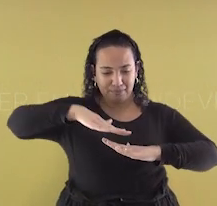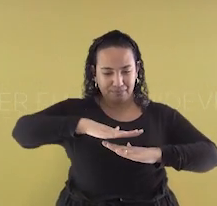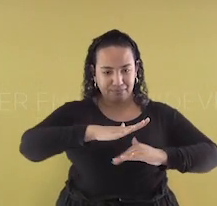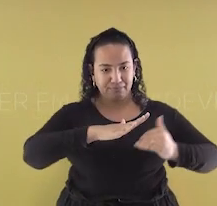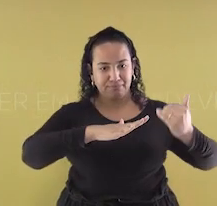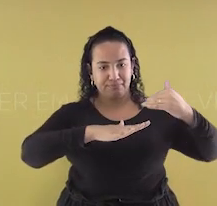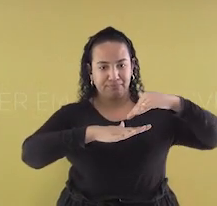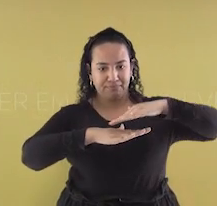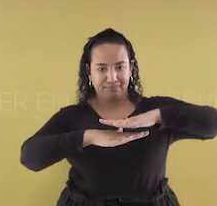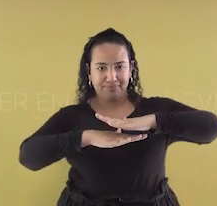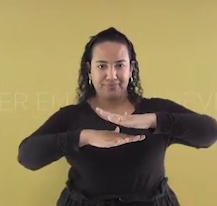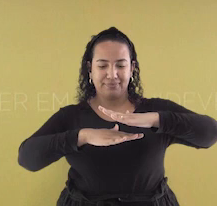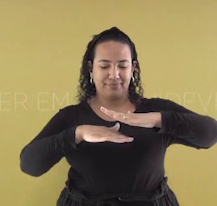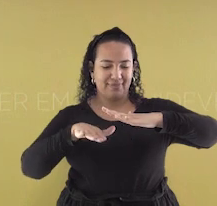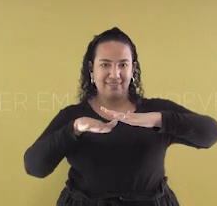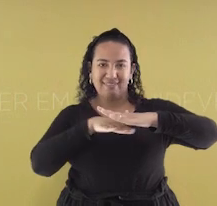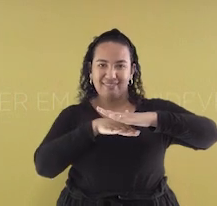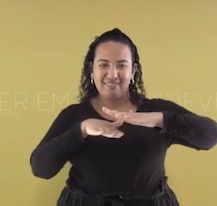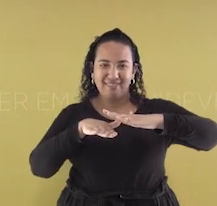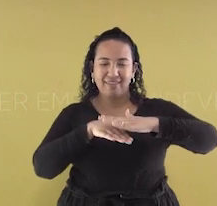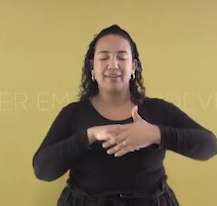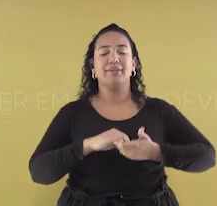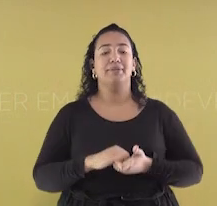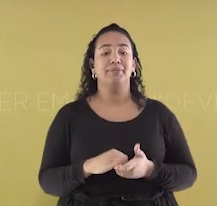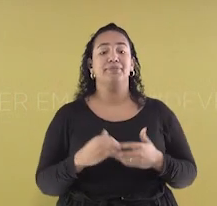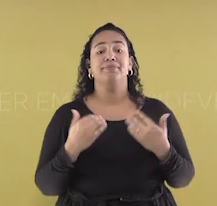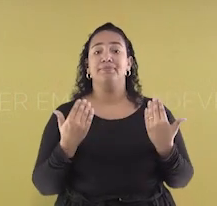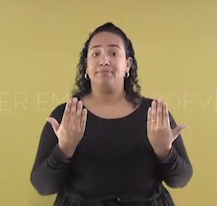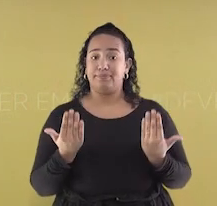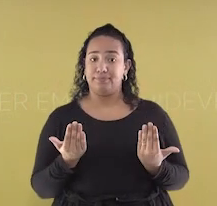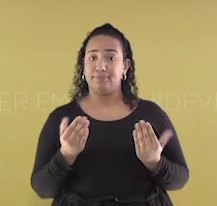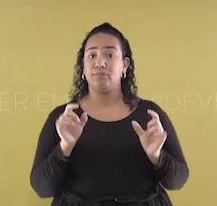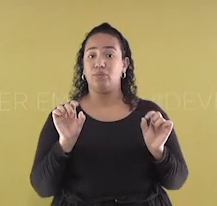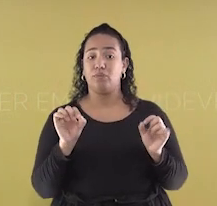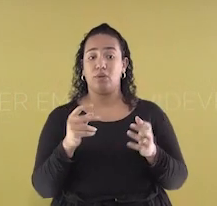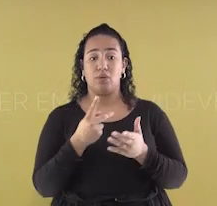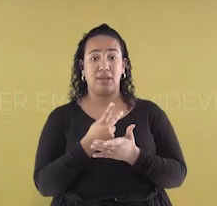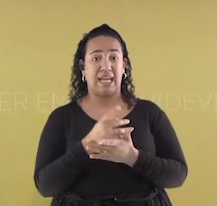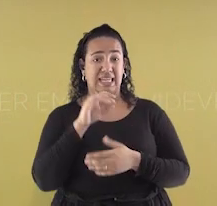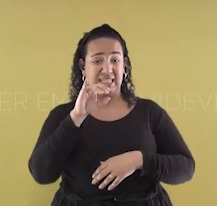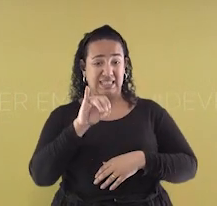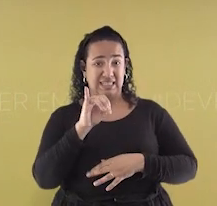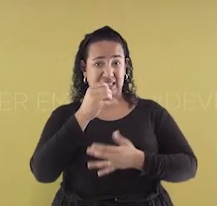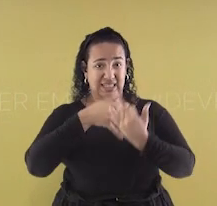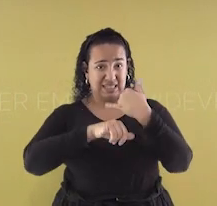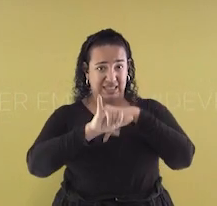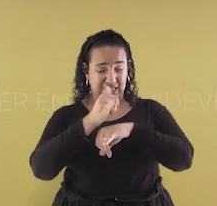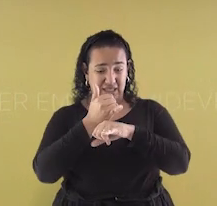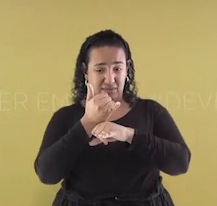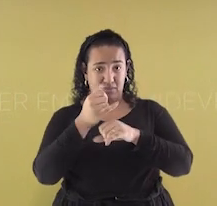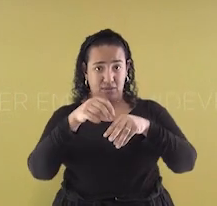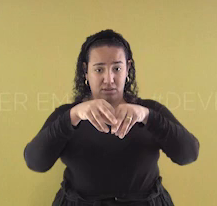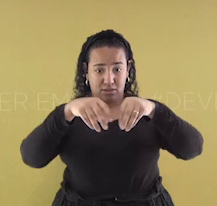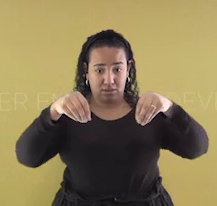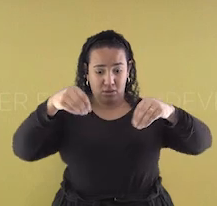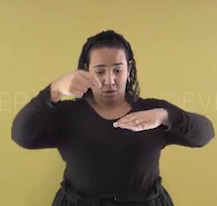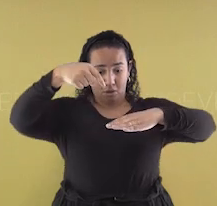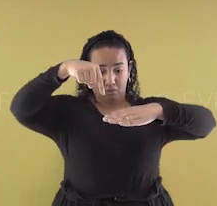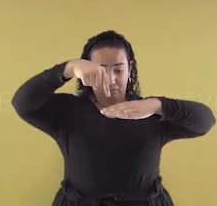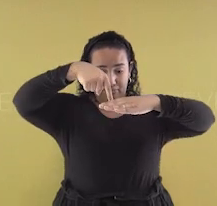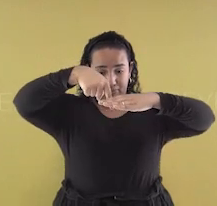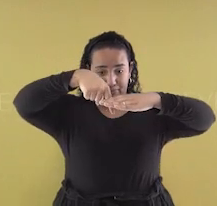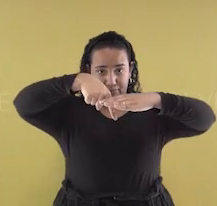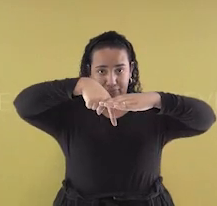a camada que fica por cima delas. E aí o que acontece? Quando o agrotóxico ele entra no